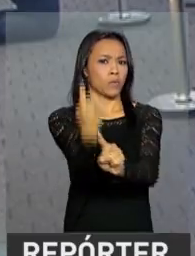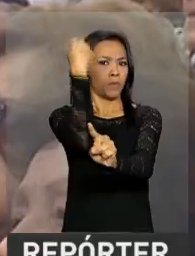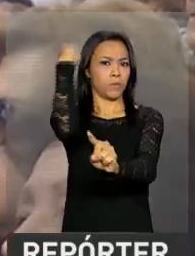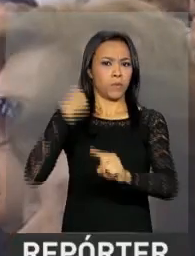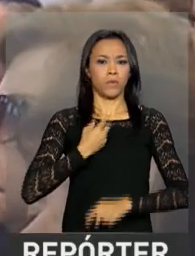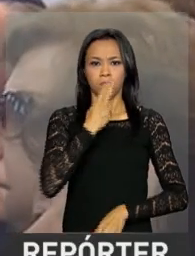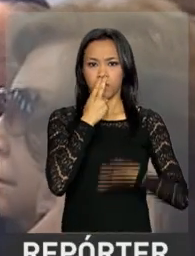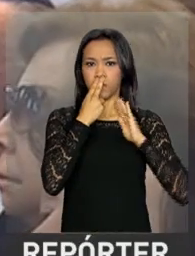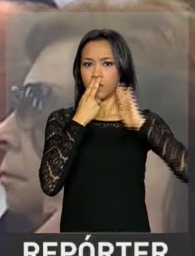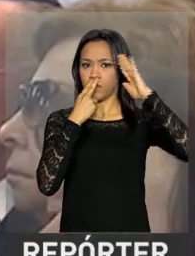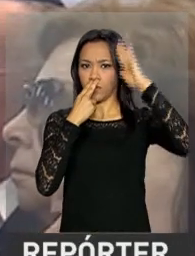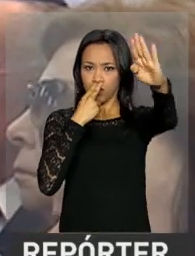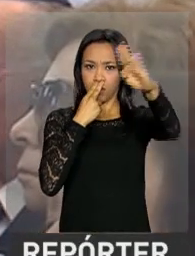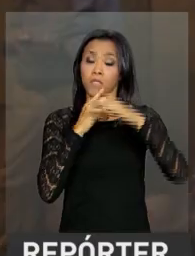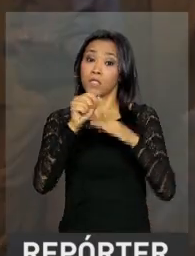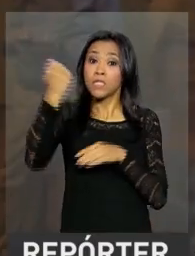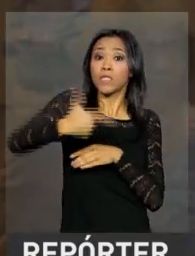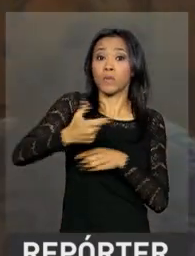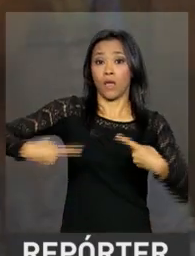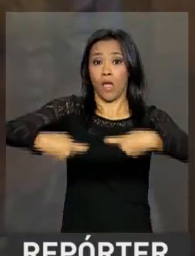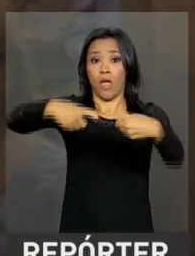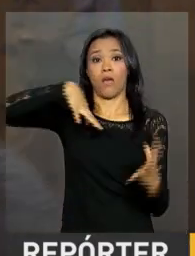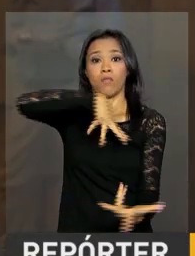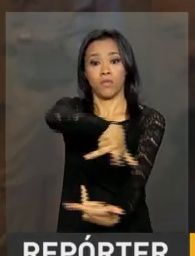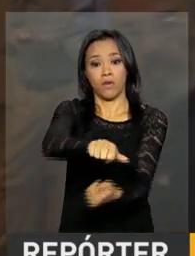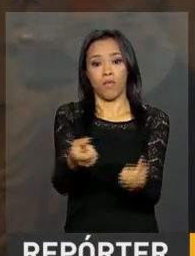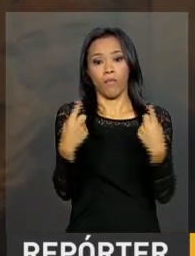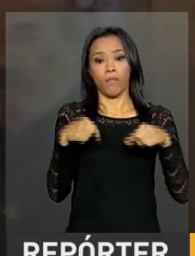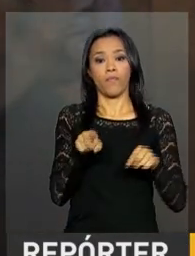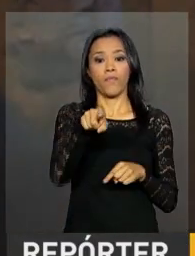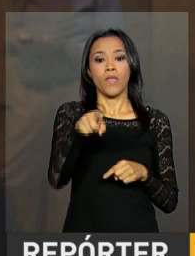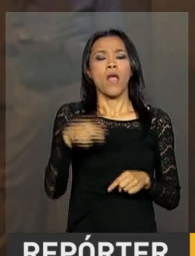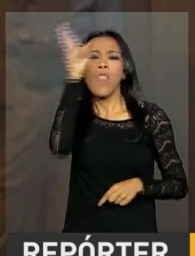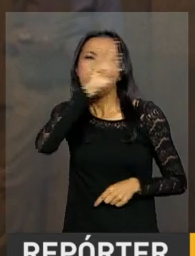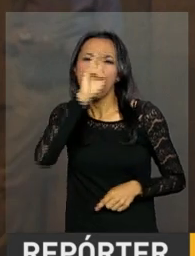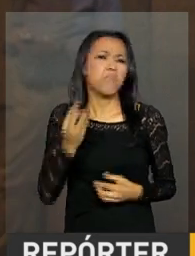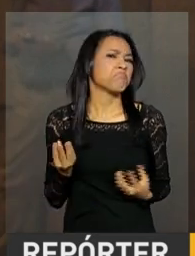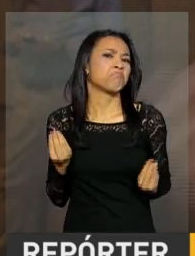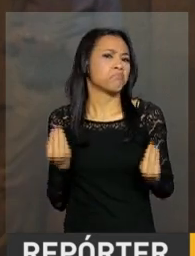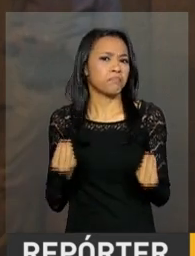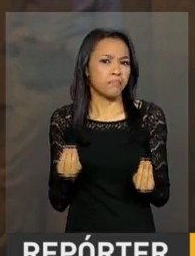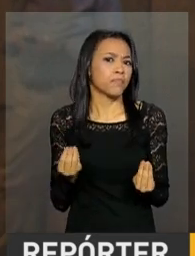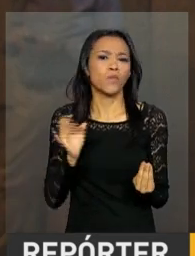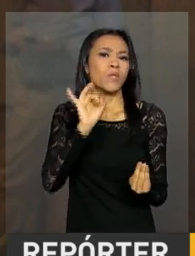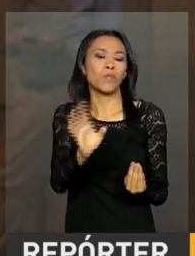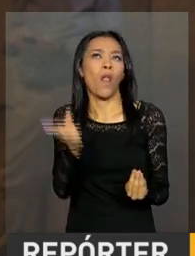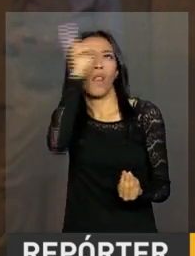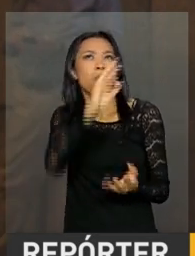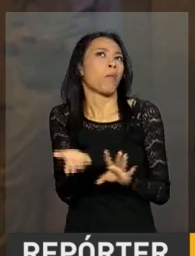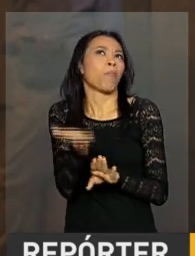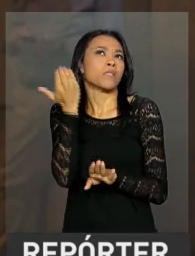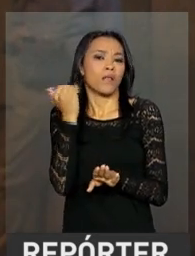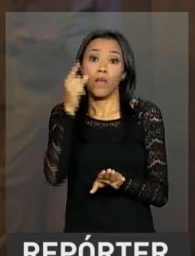nazista durante a segunda guerra mundial você tem a obrigação de lembrar Mas por que lembrar não é só parao passado é lembrar